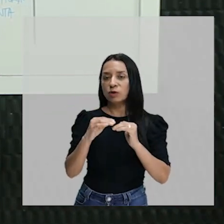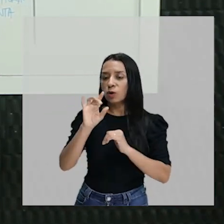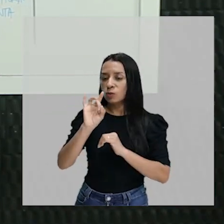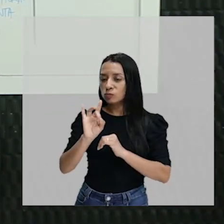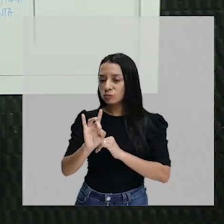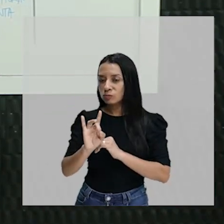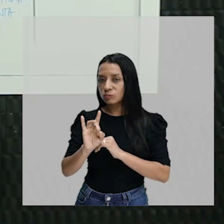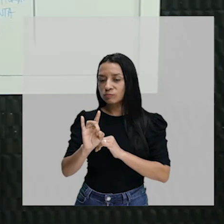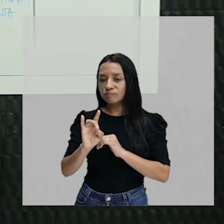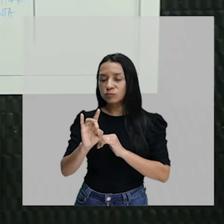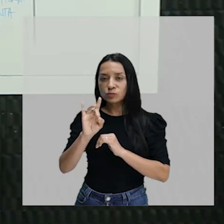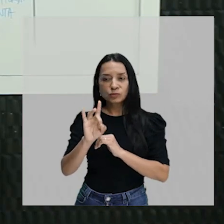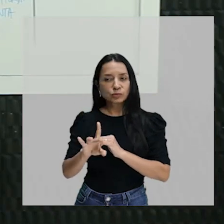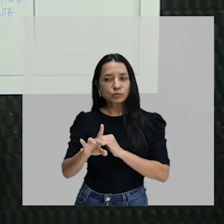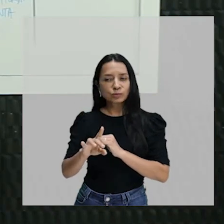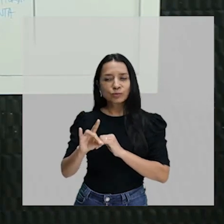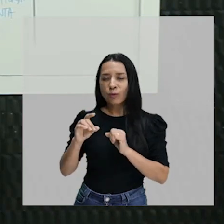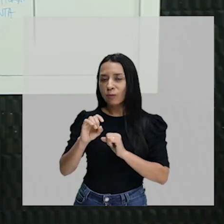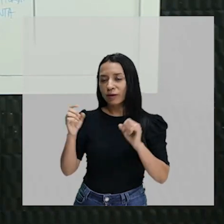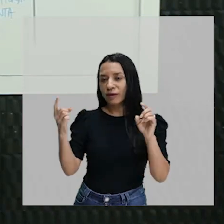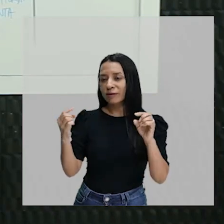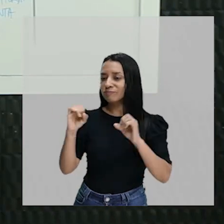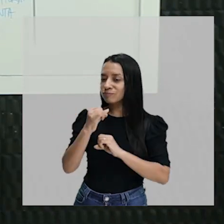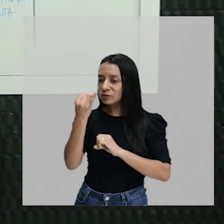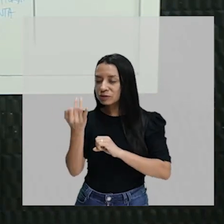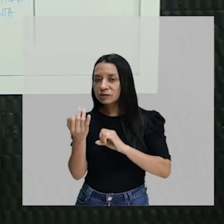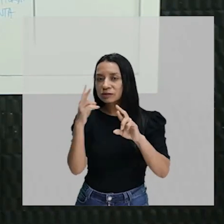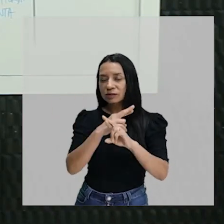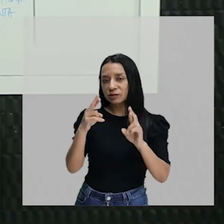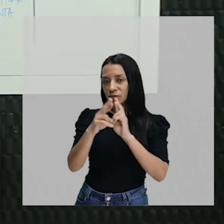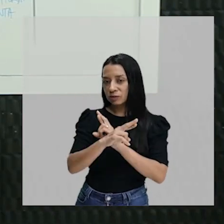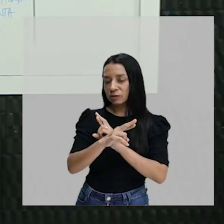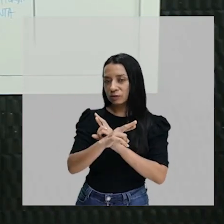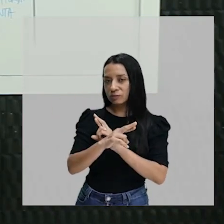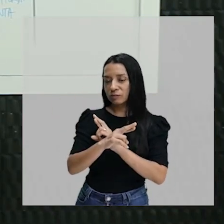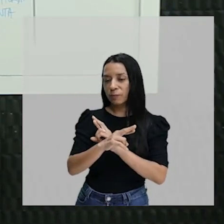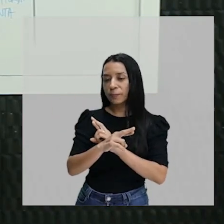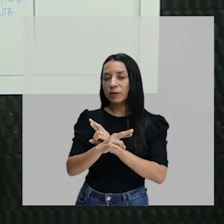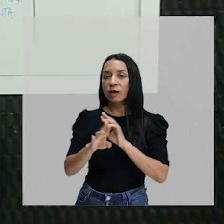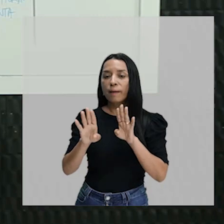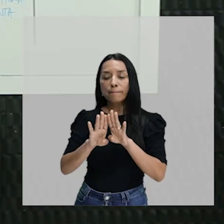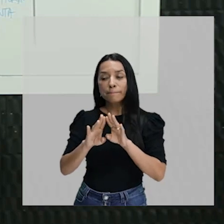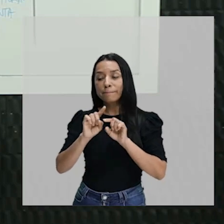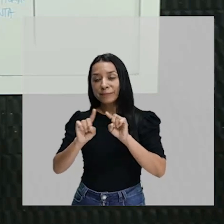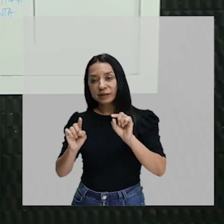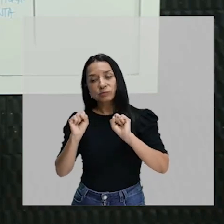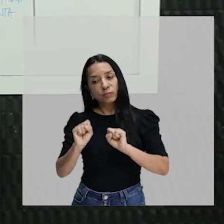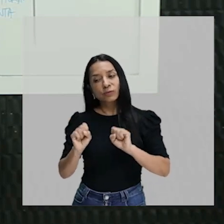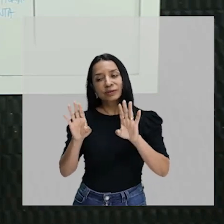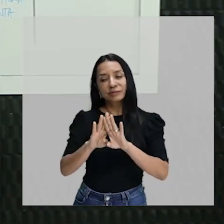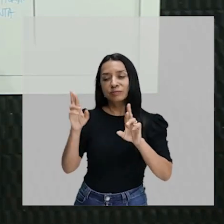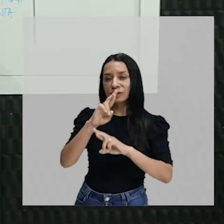grandezas relacionarem Ou seja a regra de três tá elas podem se relacionar mas não de maneira proporcional